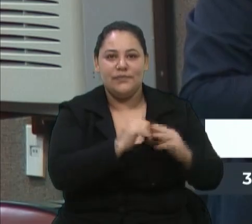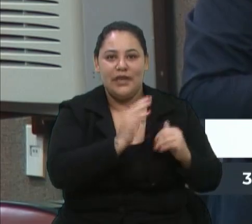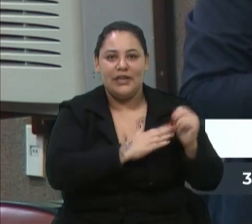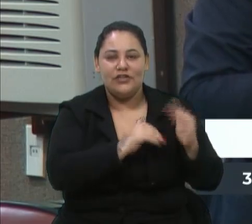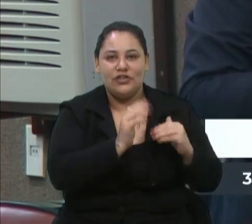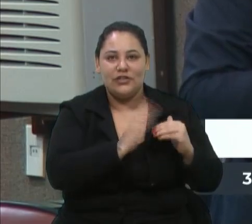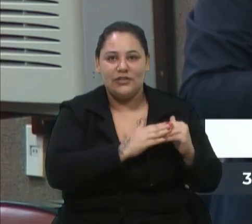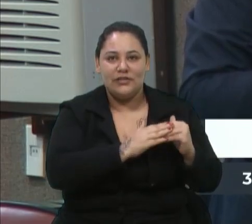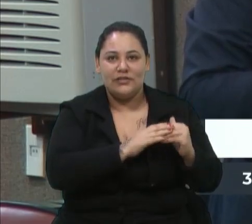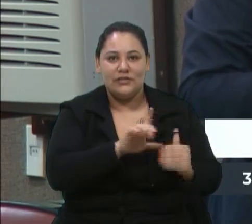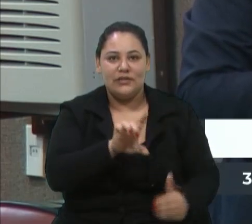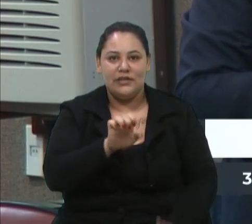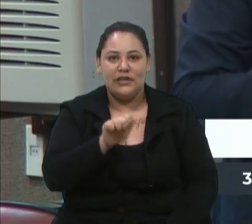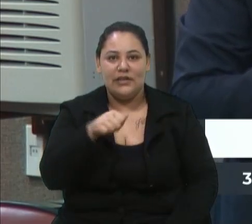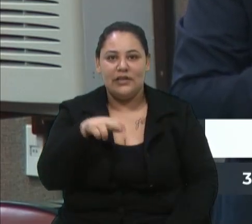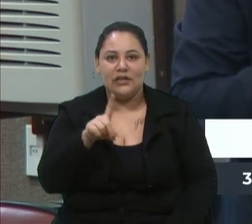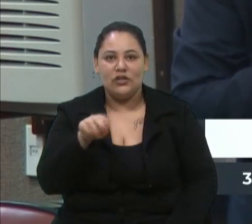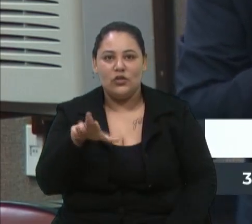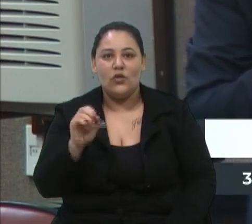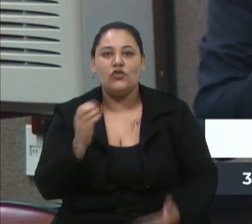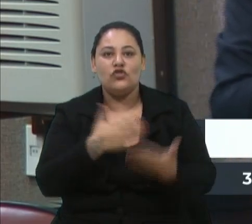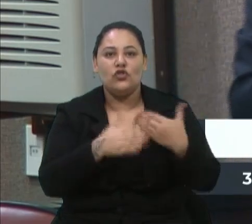do Eliandro Razadori, mas de todo